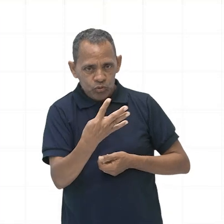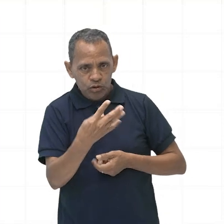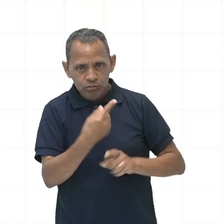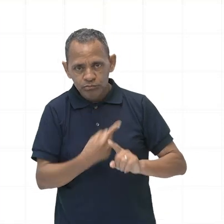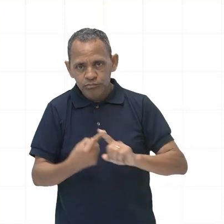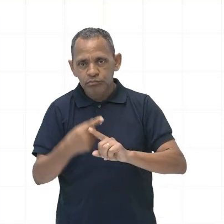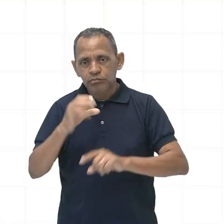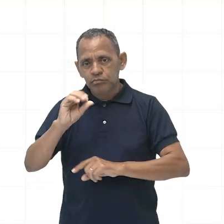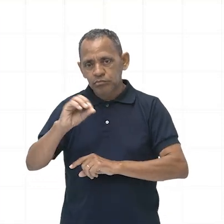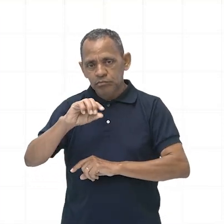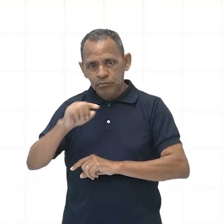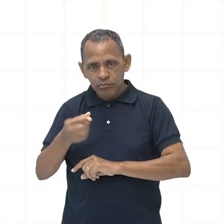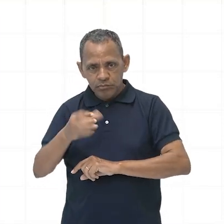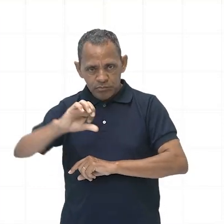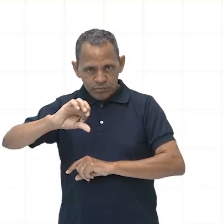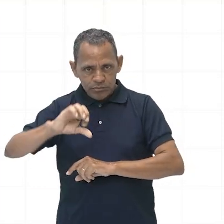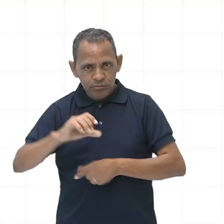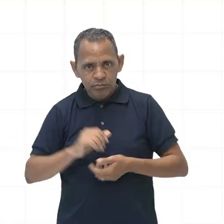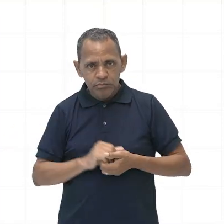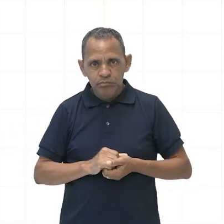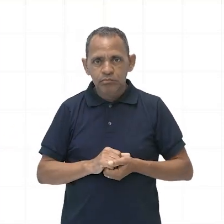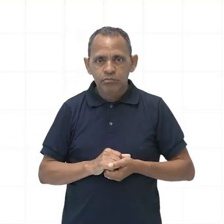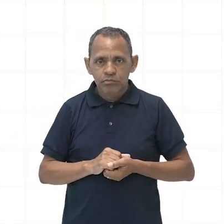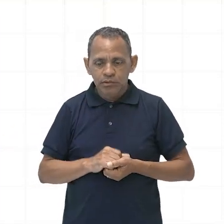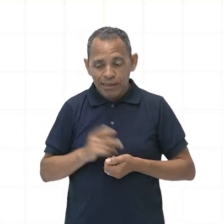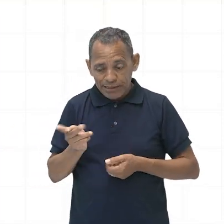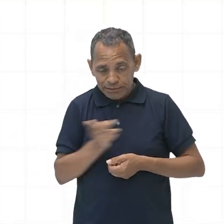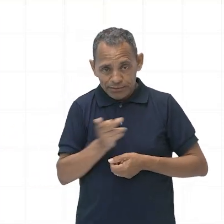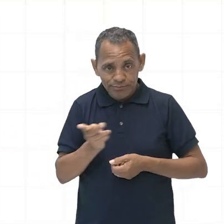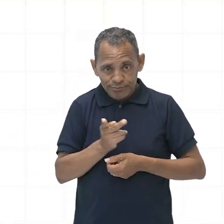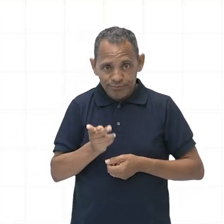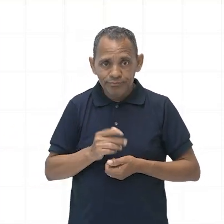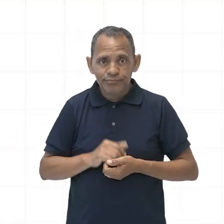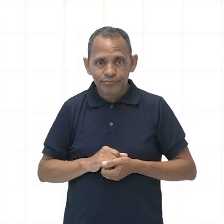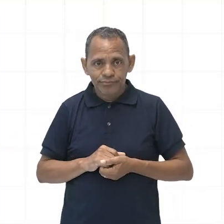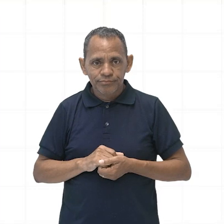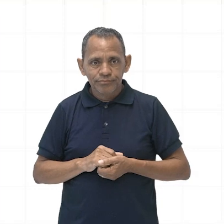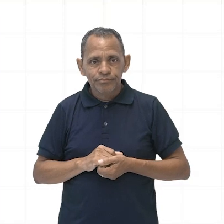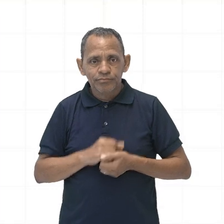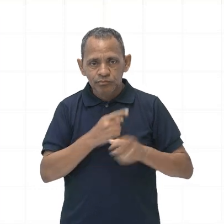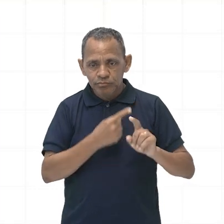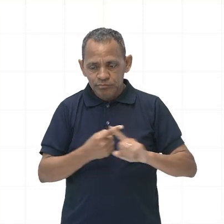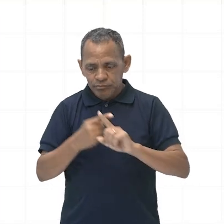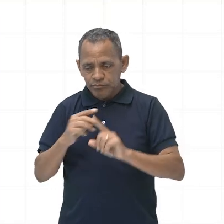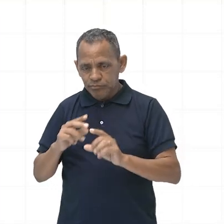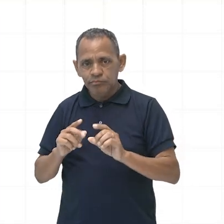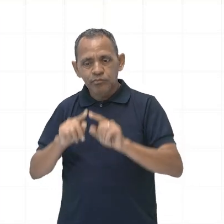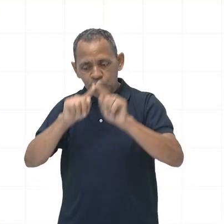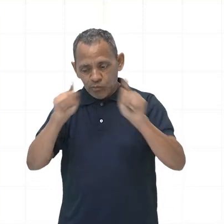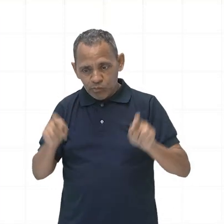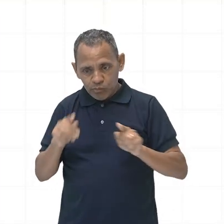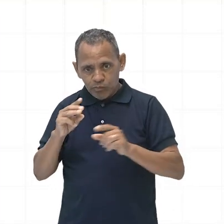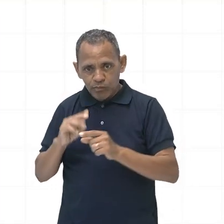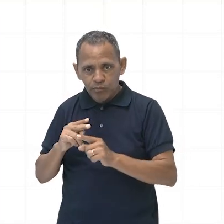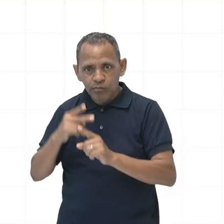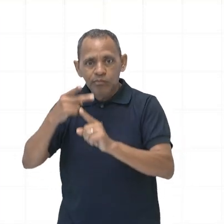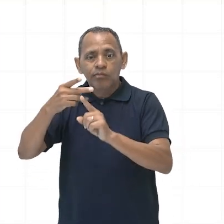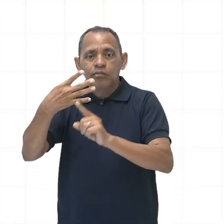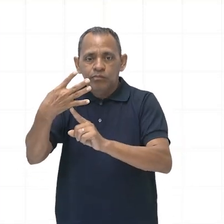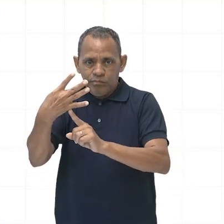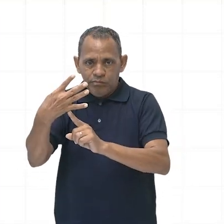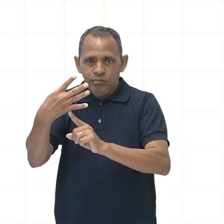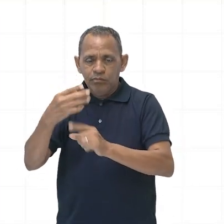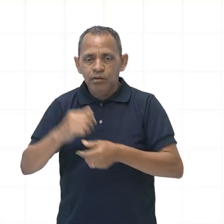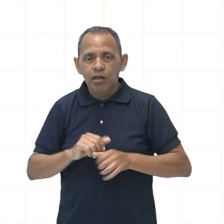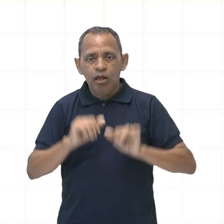vezes 0,9. E essa multiplicação está sendo elevada a 4. Então, a gente